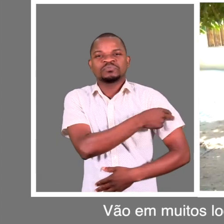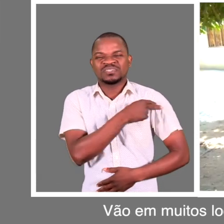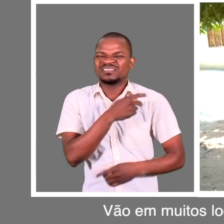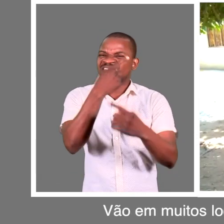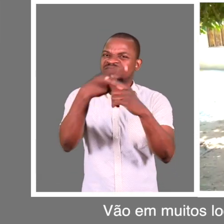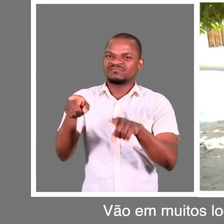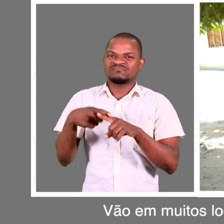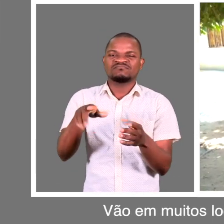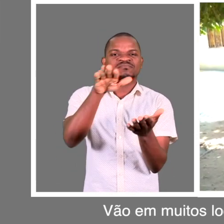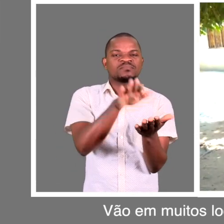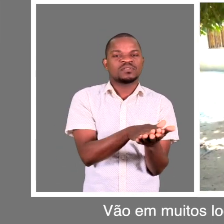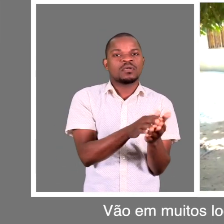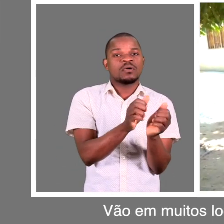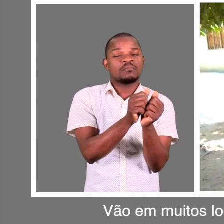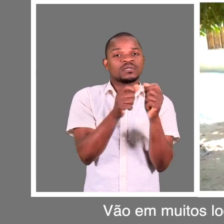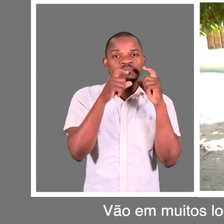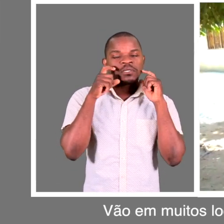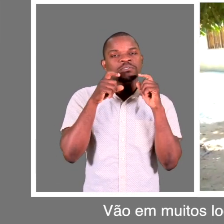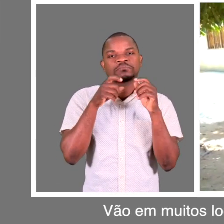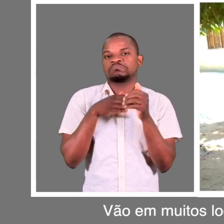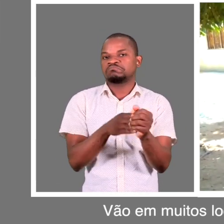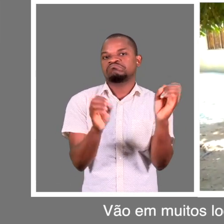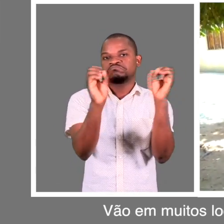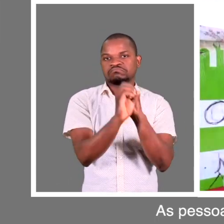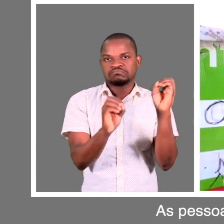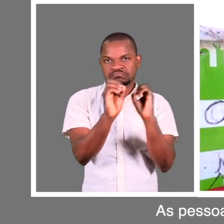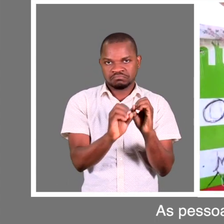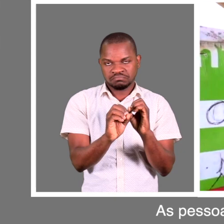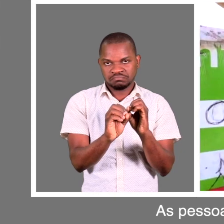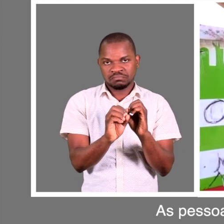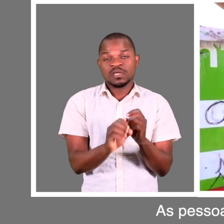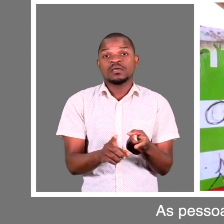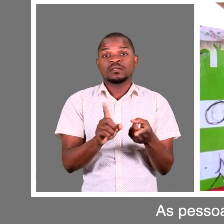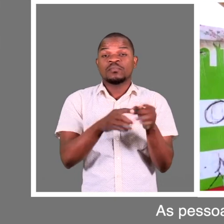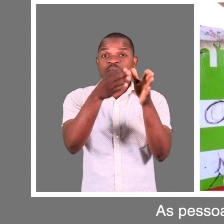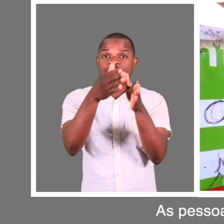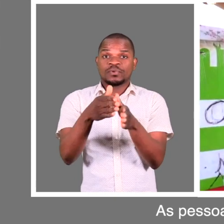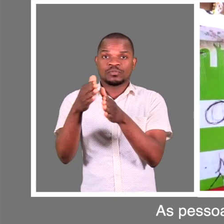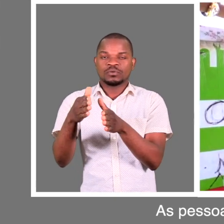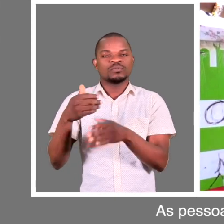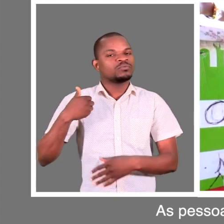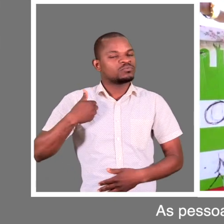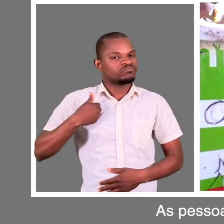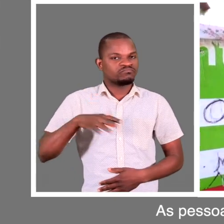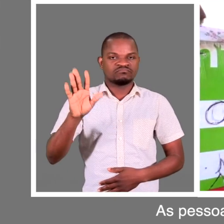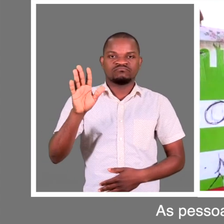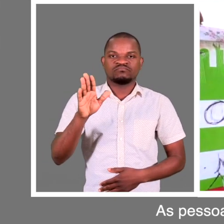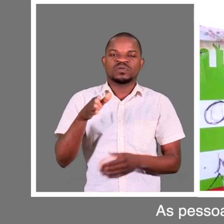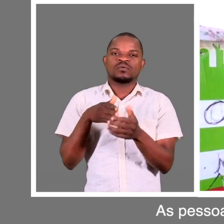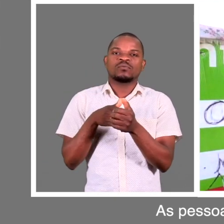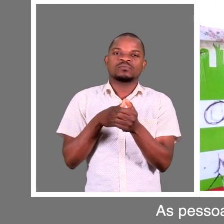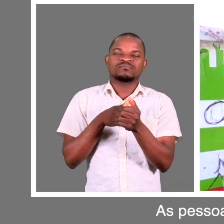em muitas áreas de aglomeração sem uso da máscara. As pessoas não estão a querer seguir as